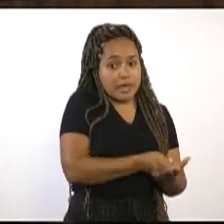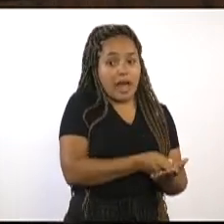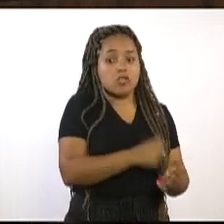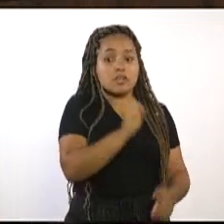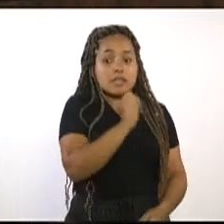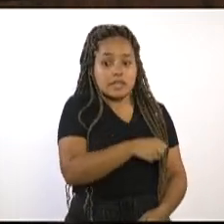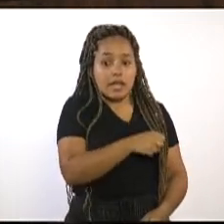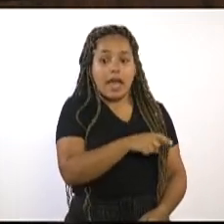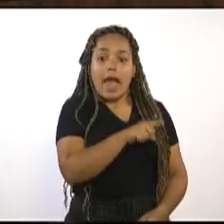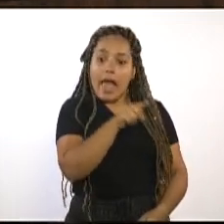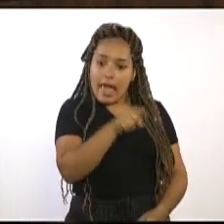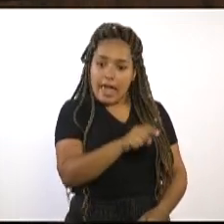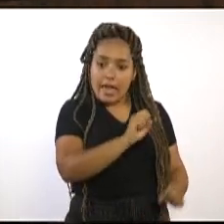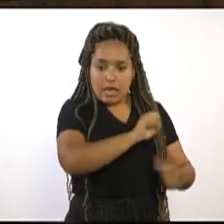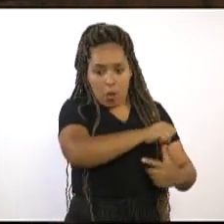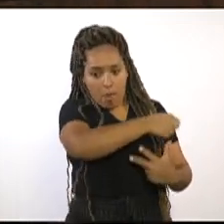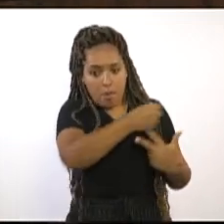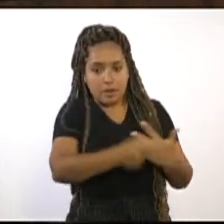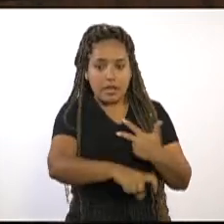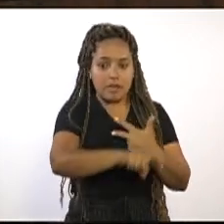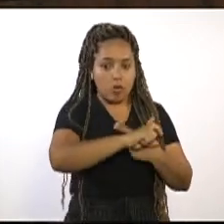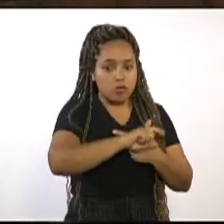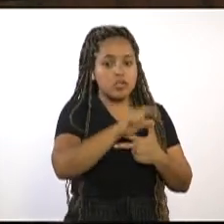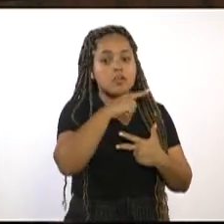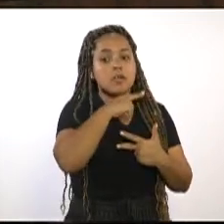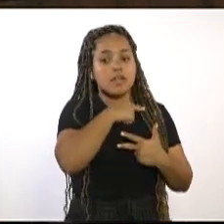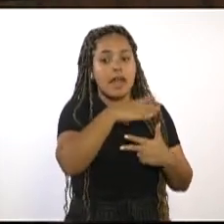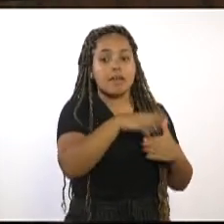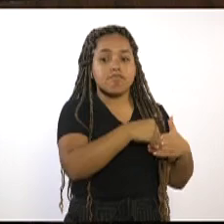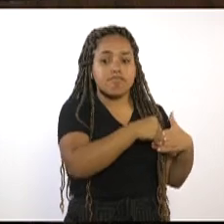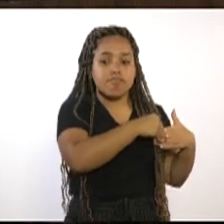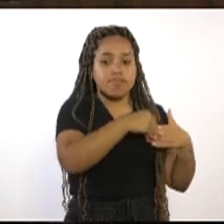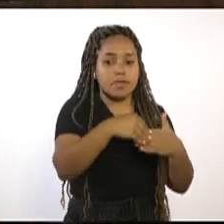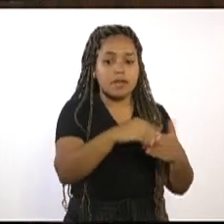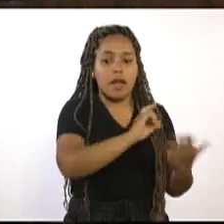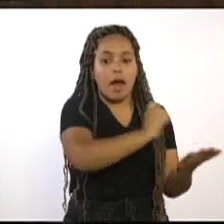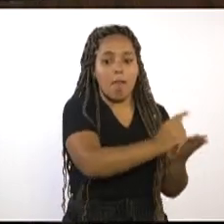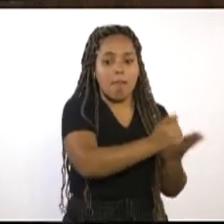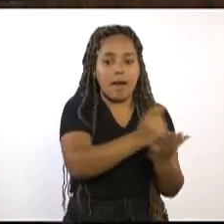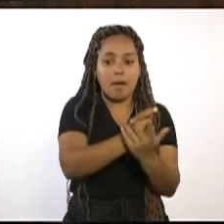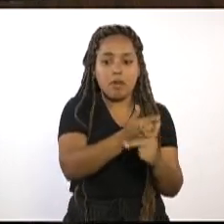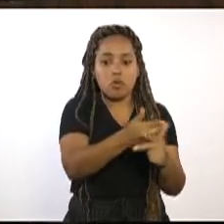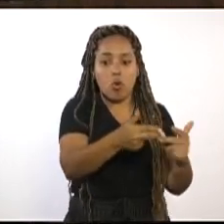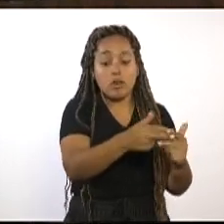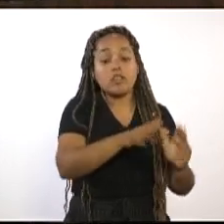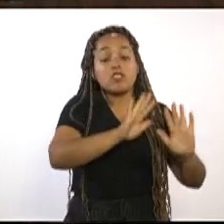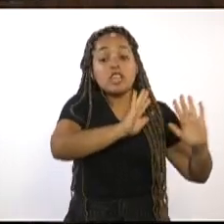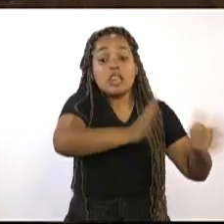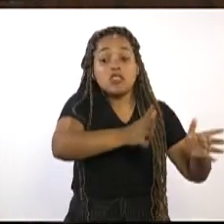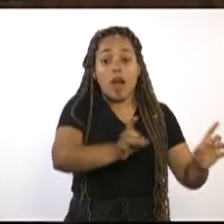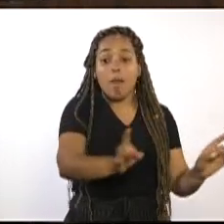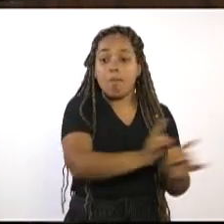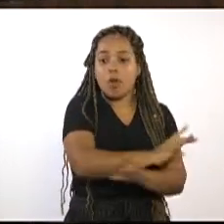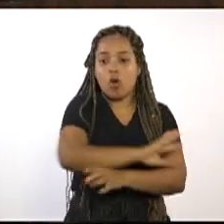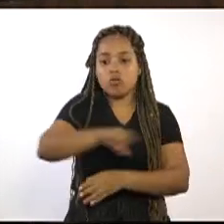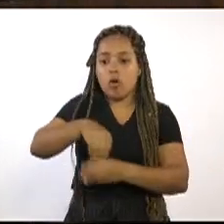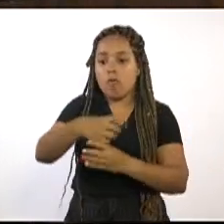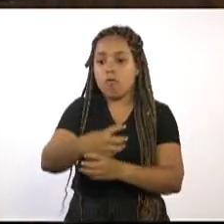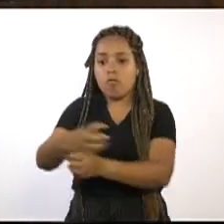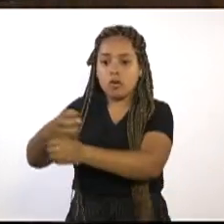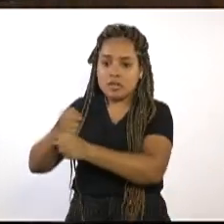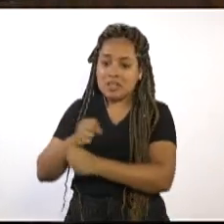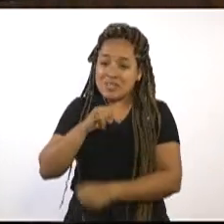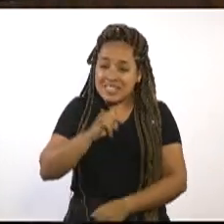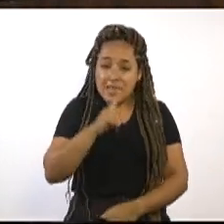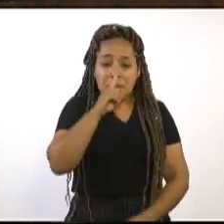é obrigado a liberar as verbas votadas pelos parlamentares. Quando há risco de não atingir a meta fiscal,